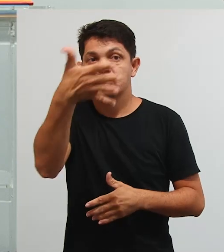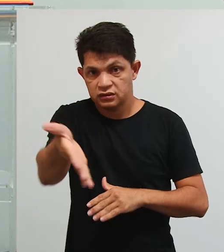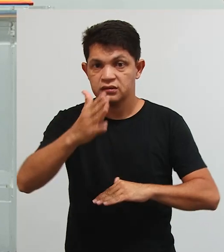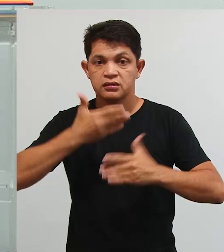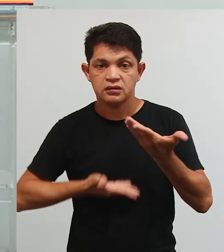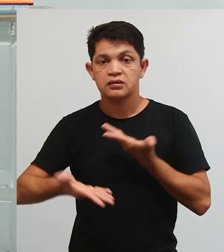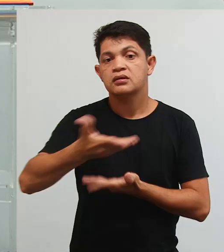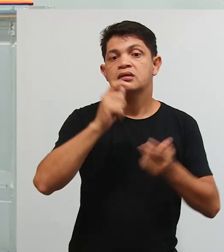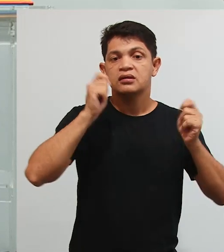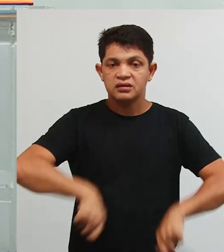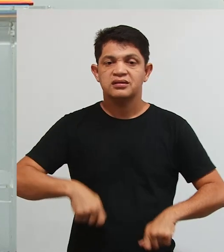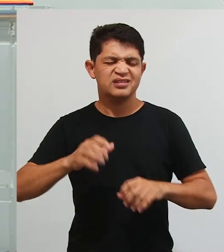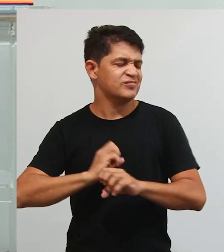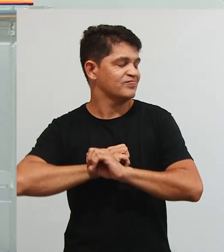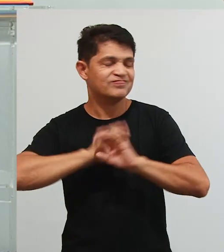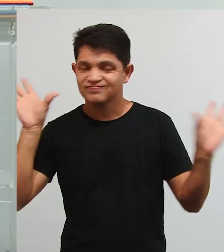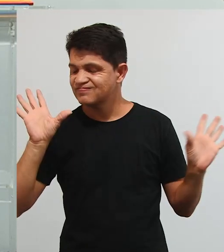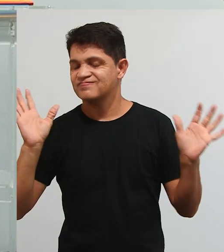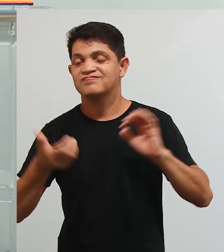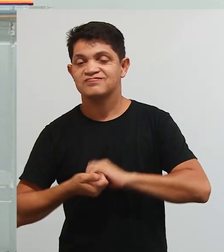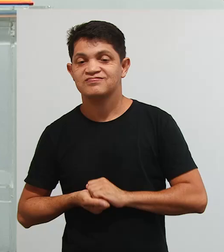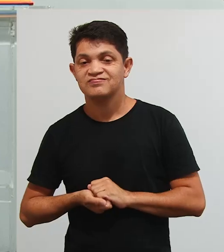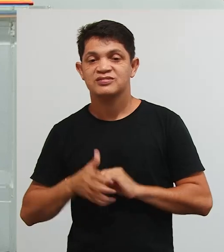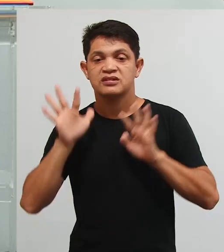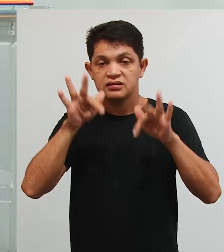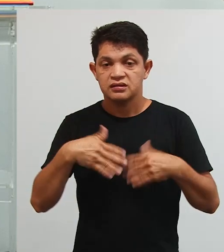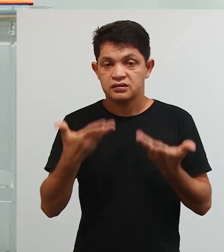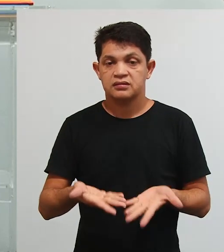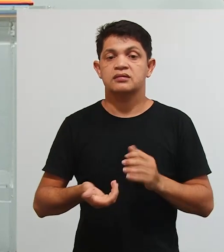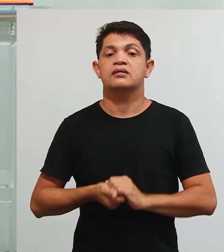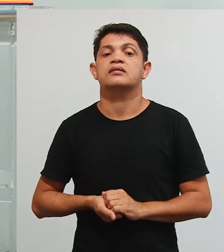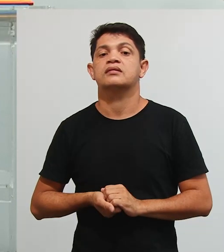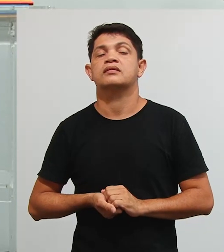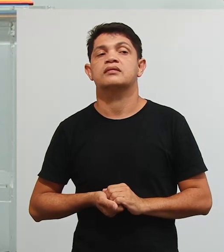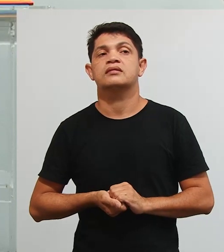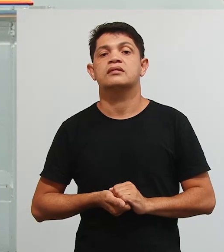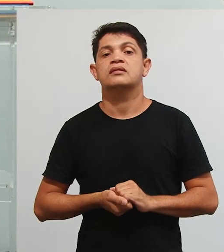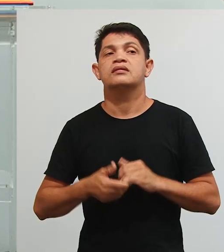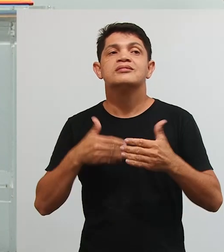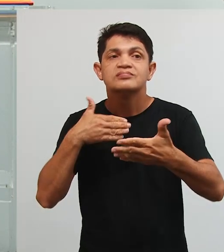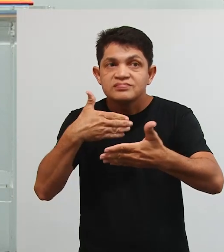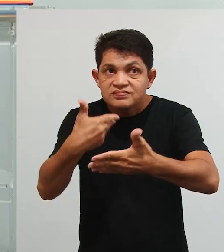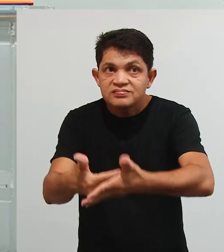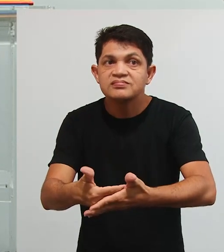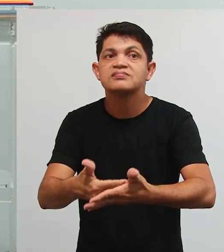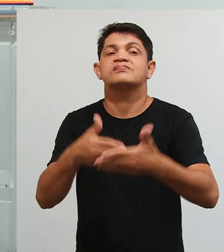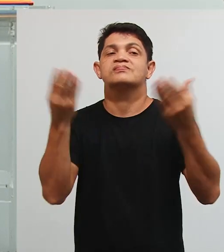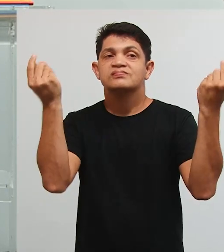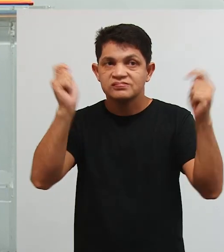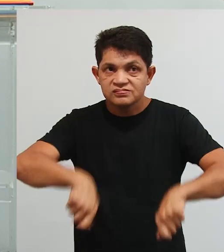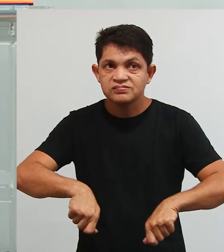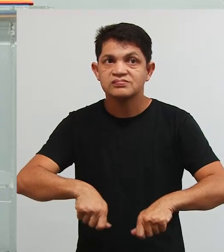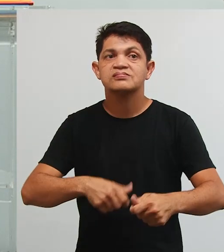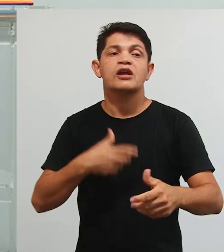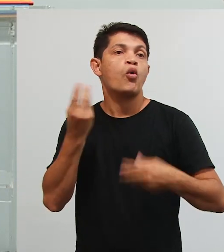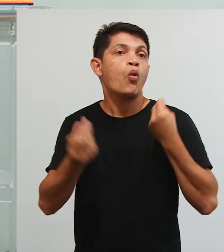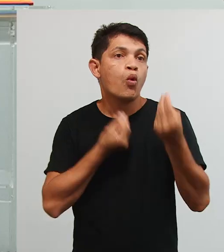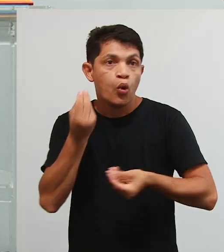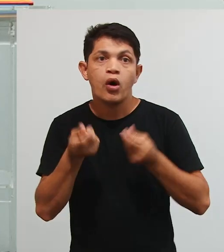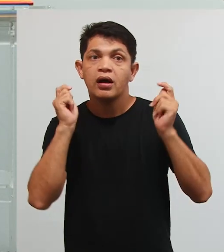está certa, ou alguma coisa pode ser melhorada, ou a gente pode fazer diferente. Bom, gerou o conflito. E aí, agora a gente vai pensar